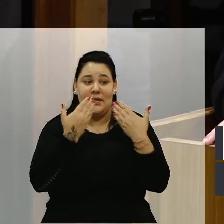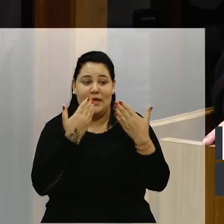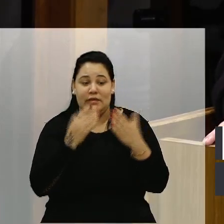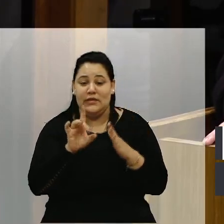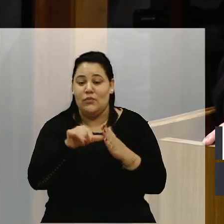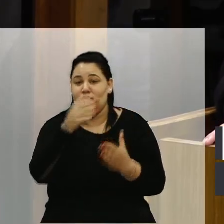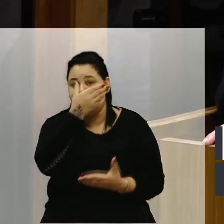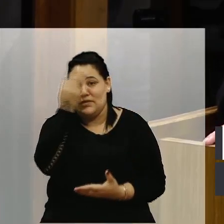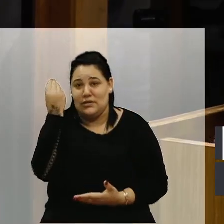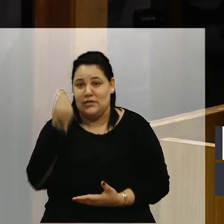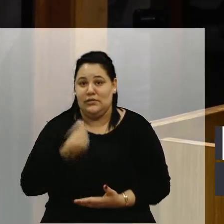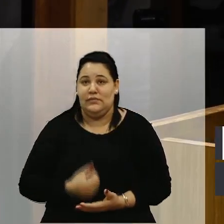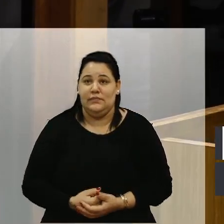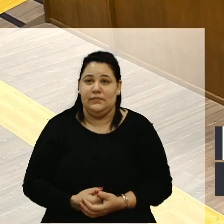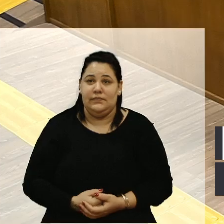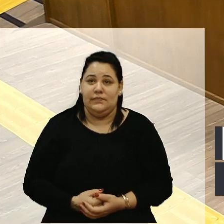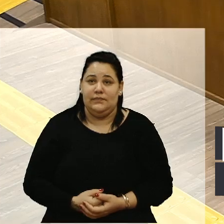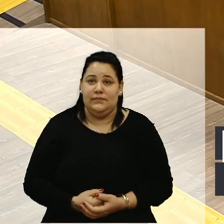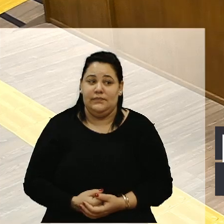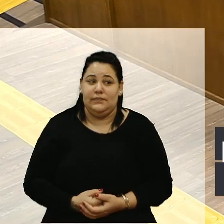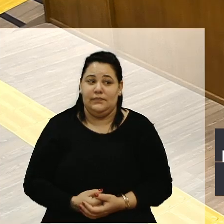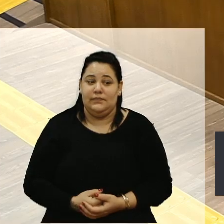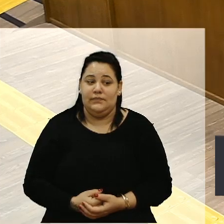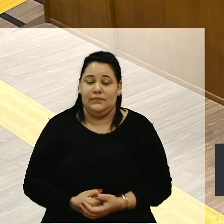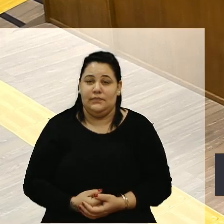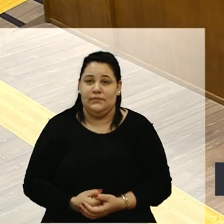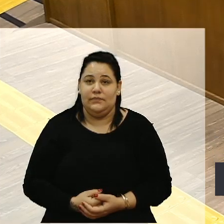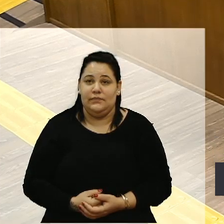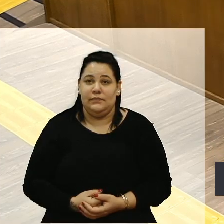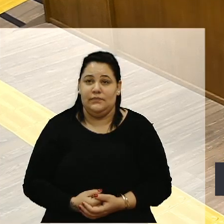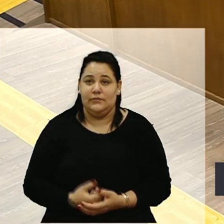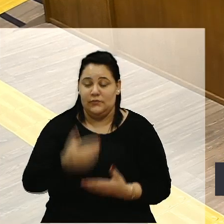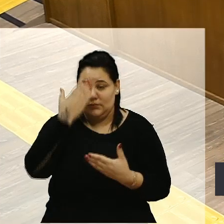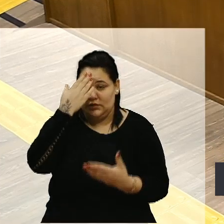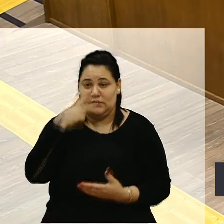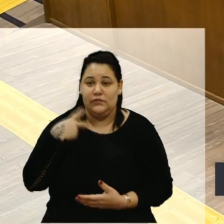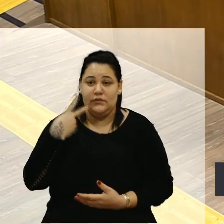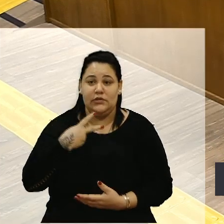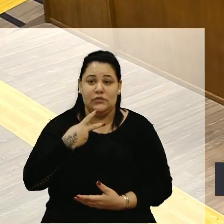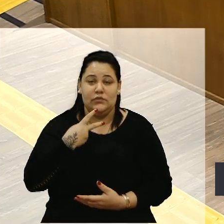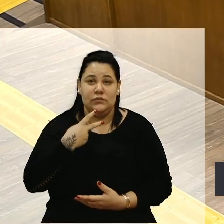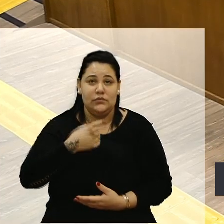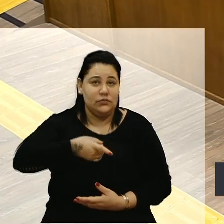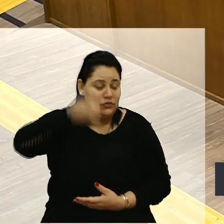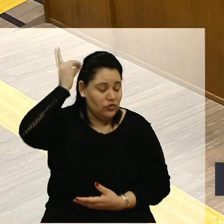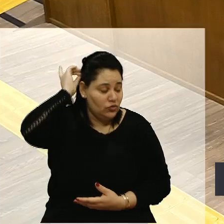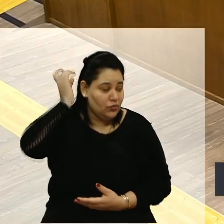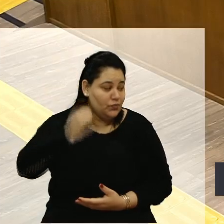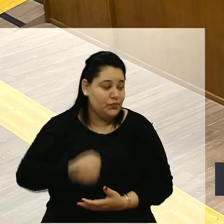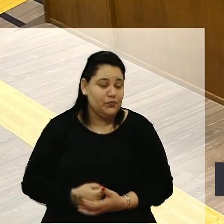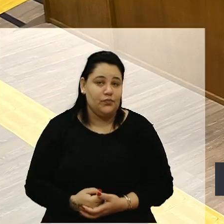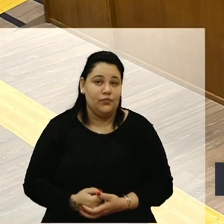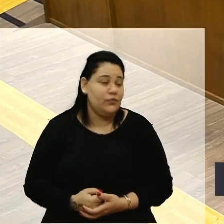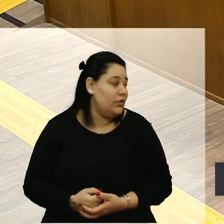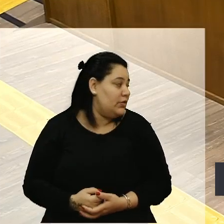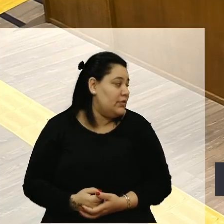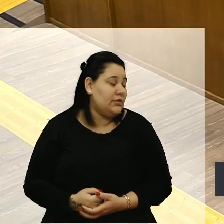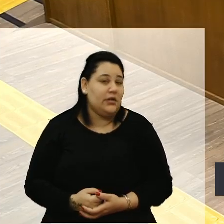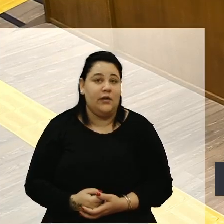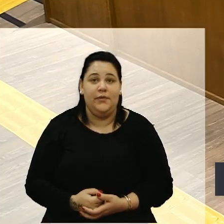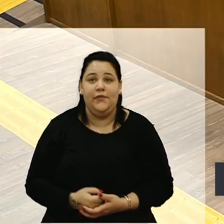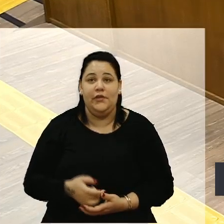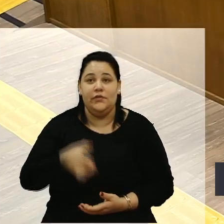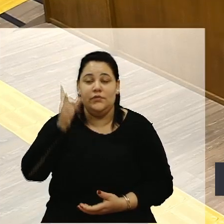esquecer. Seu aparo. Obrigado, vereador Lucas. Ontem, e eu até não pude ficar na hora do grande expediente, mas eu já